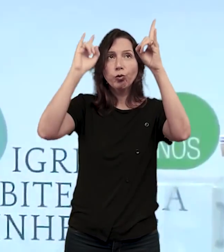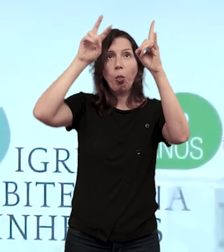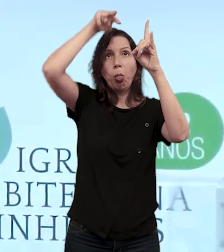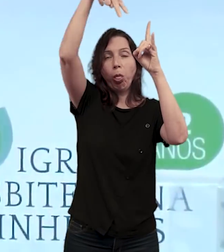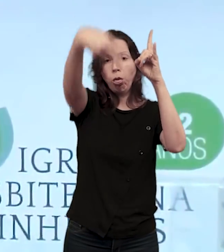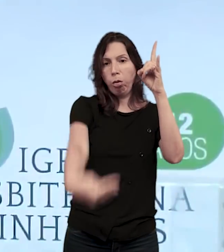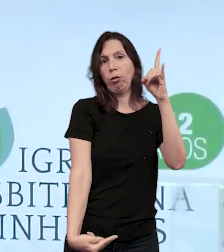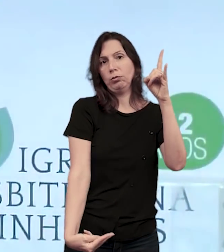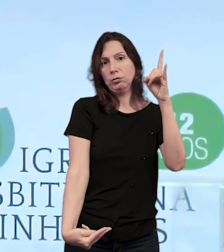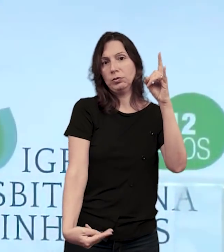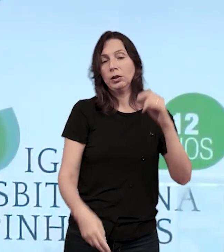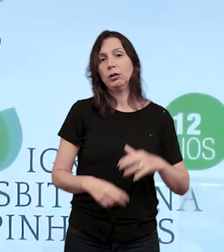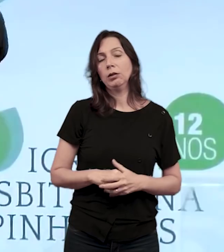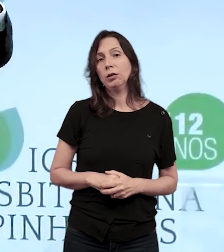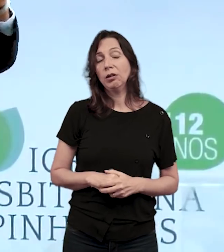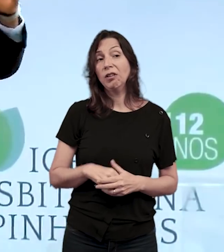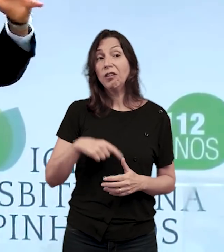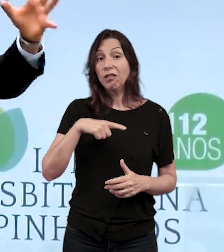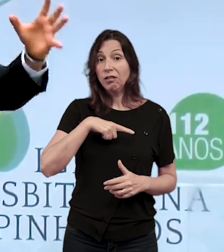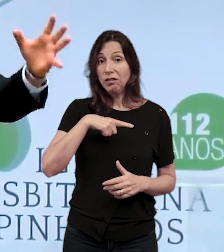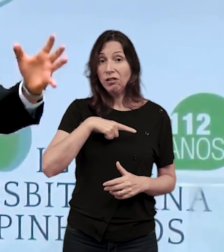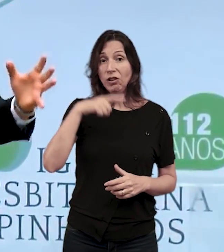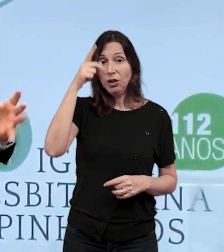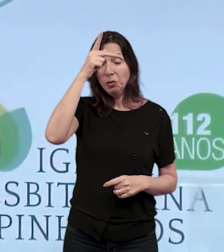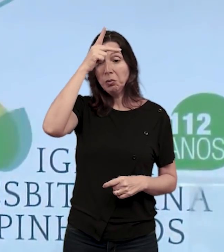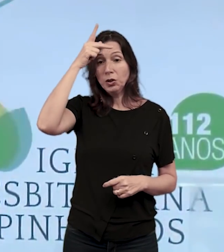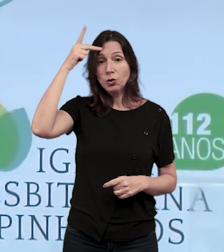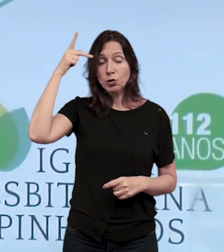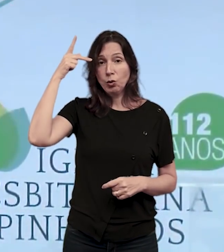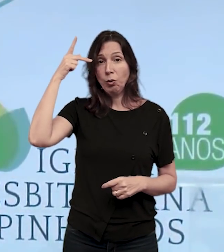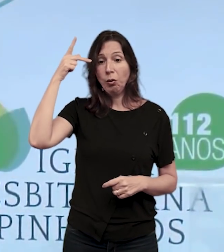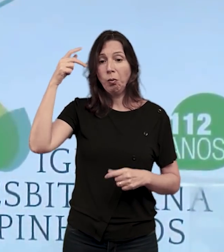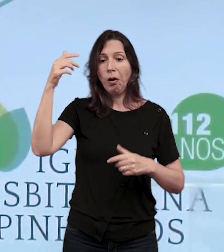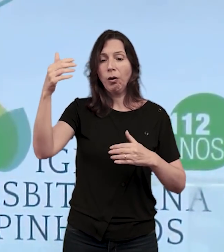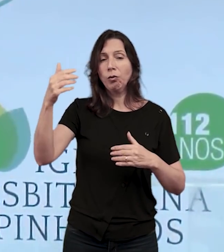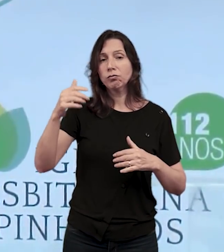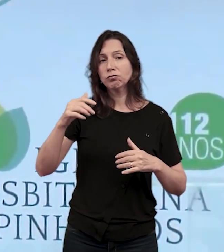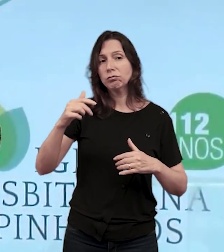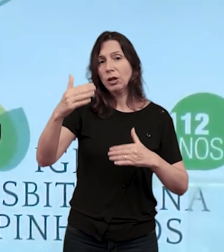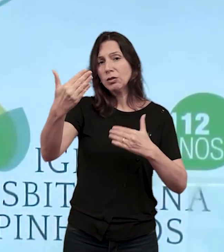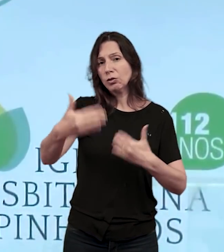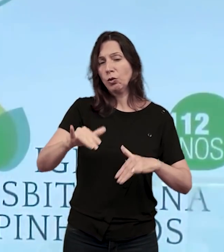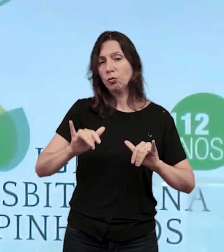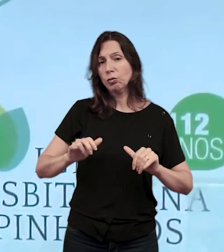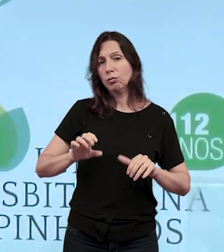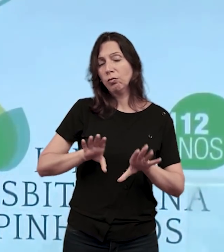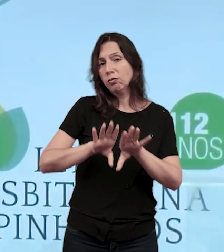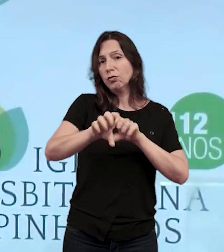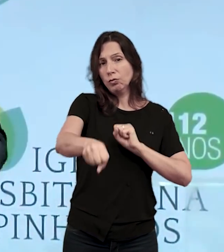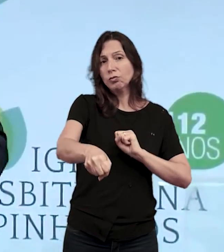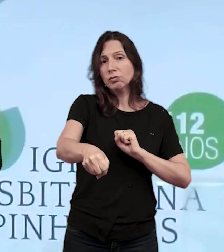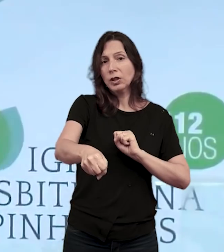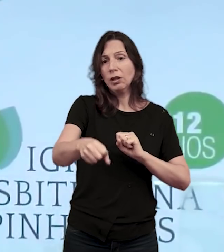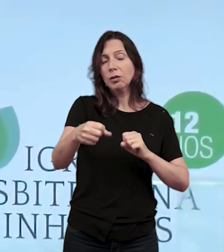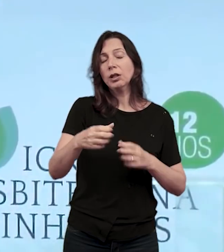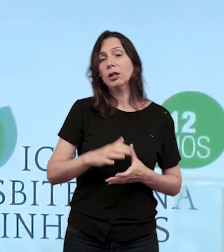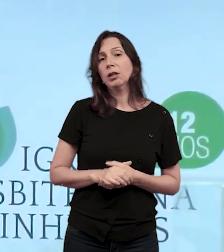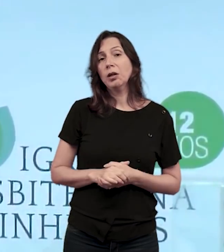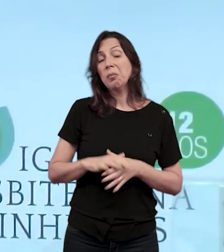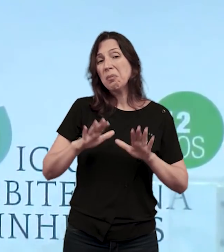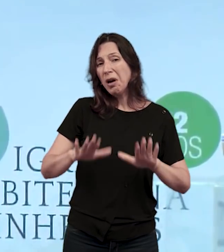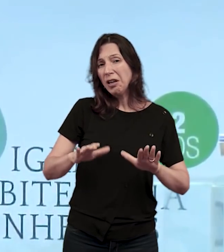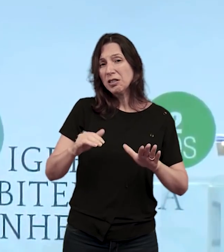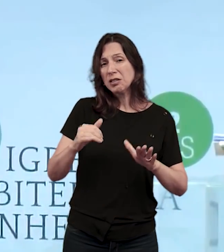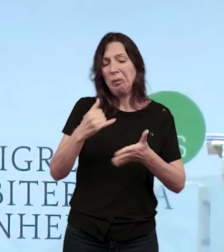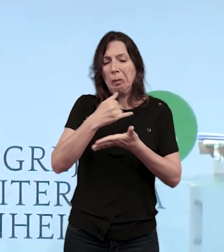Tem gente aí com todos os títulos acadêmicos que você poderia cobiçar na vida, que está vivendo uma vida desgraçadamente prisioneira nas drogas.